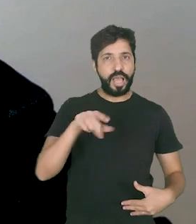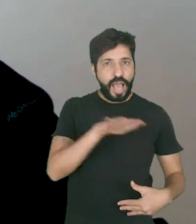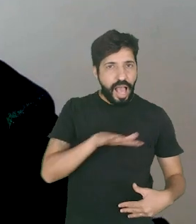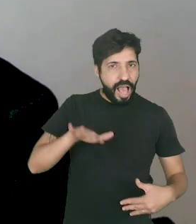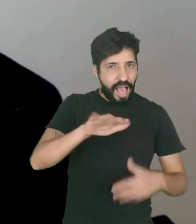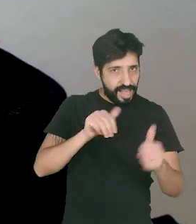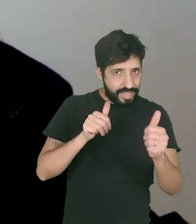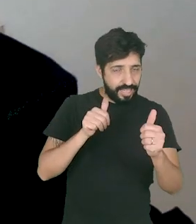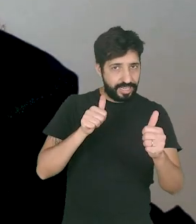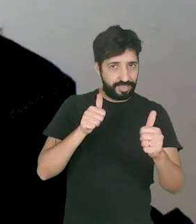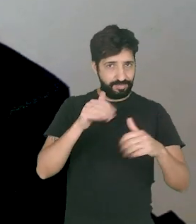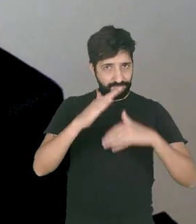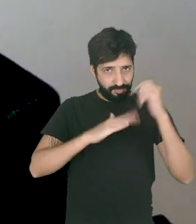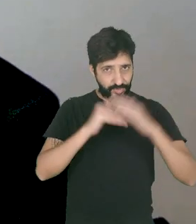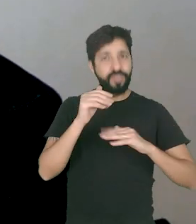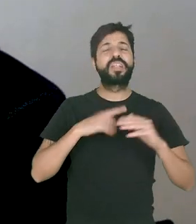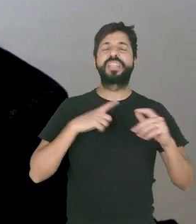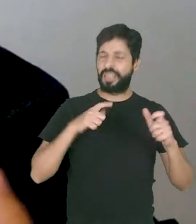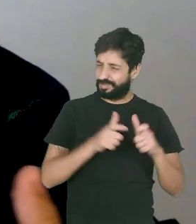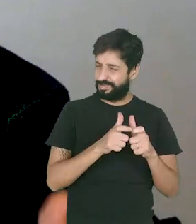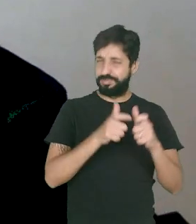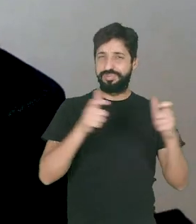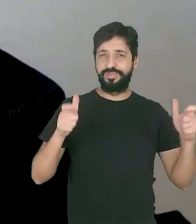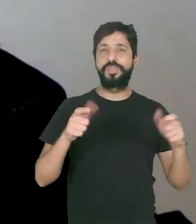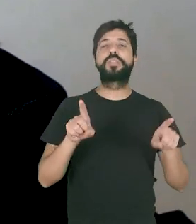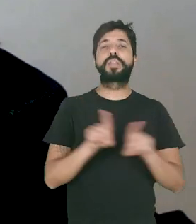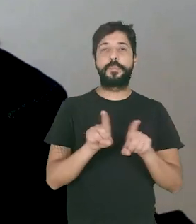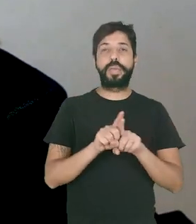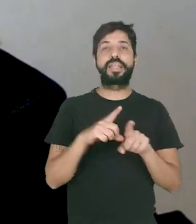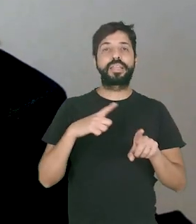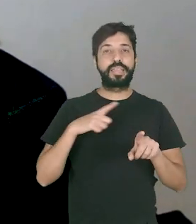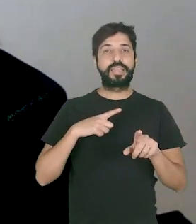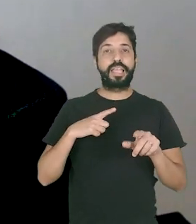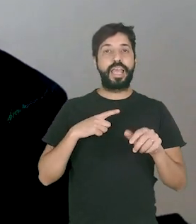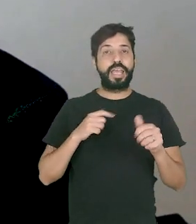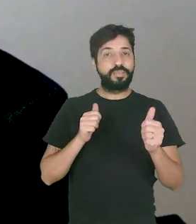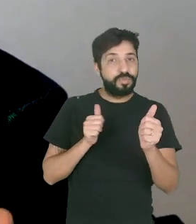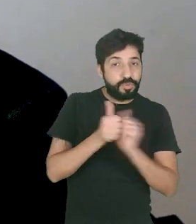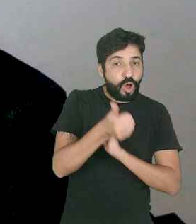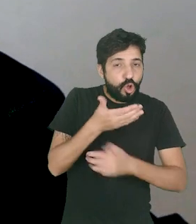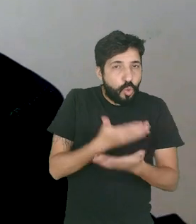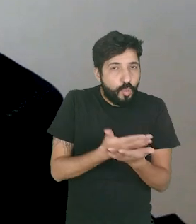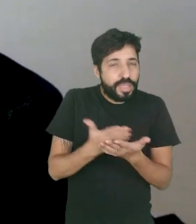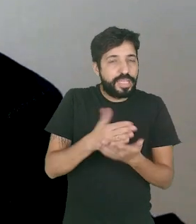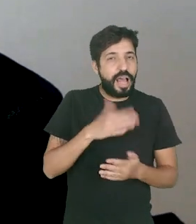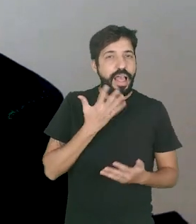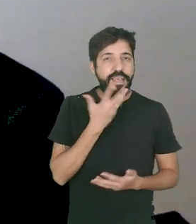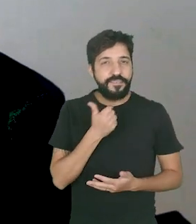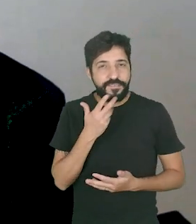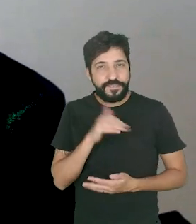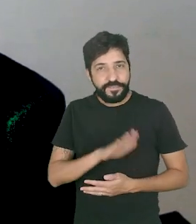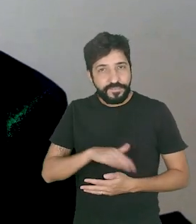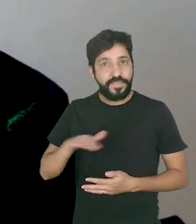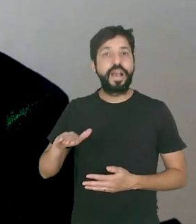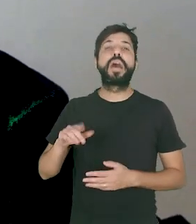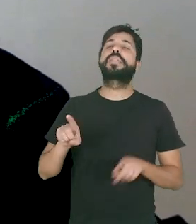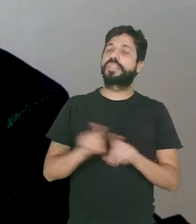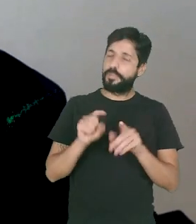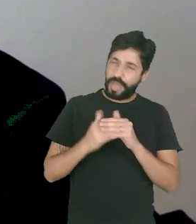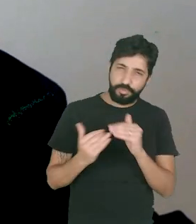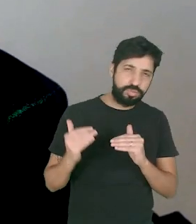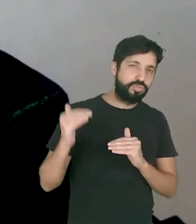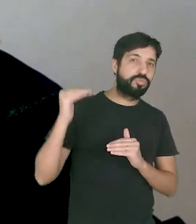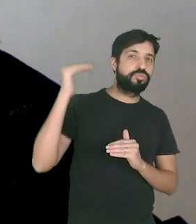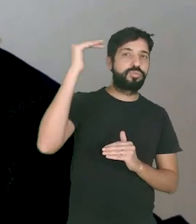profissional são abrangentes, e mencionamos ainda as intervenções na iniciação esportiva, não somente na infância, mas em todas as fases da vida,